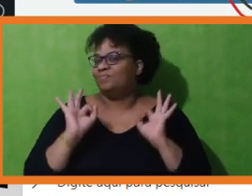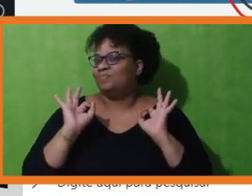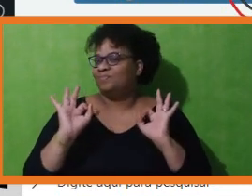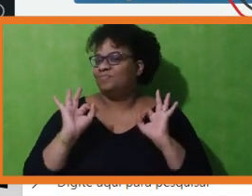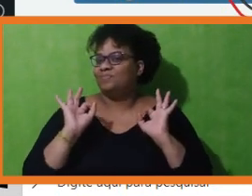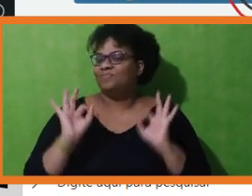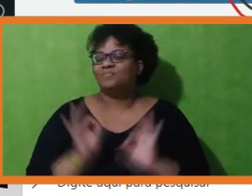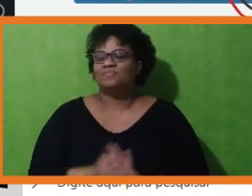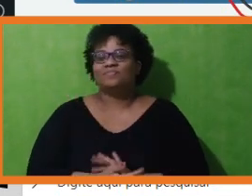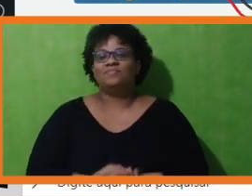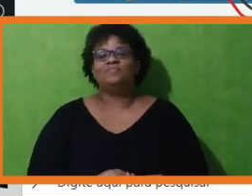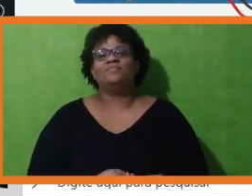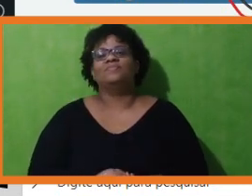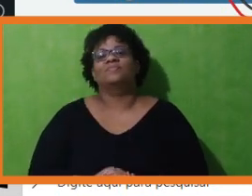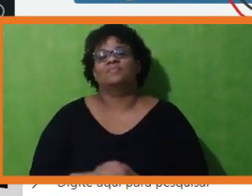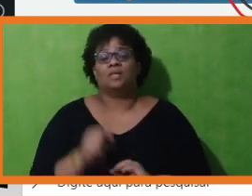Certinho.